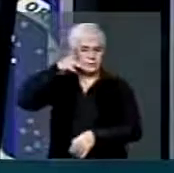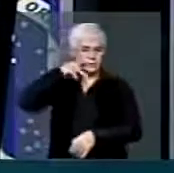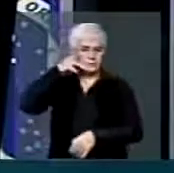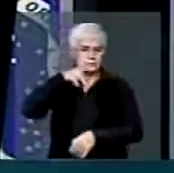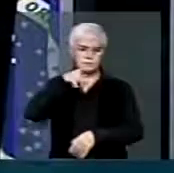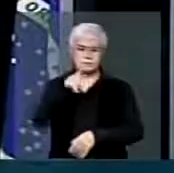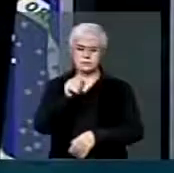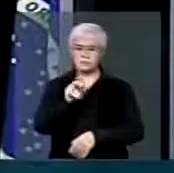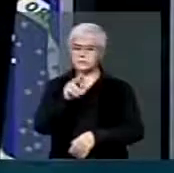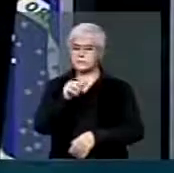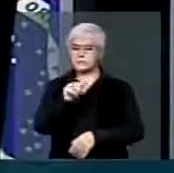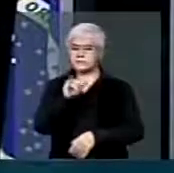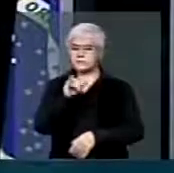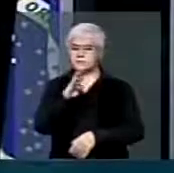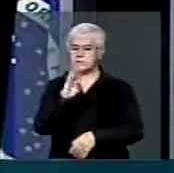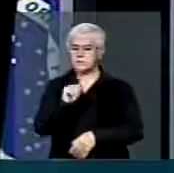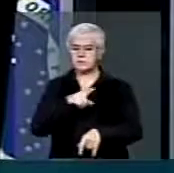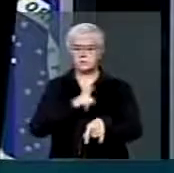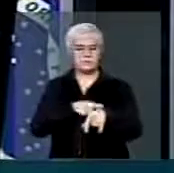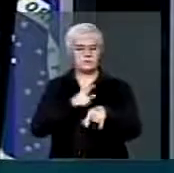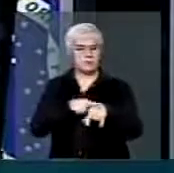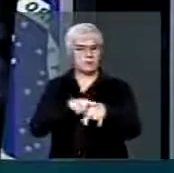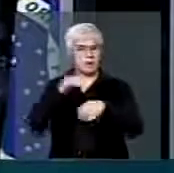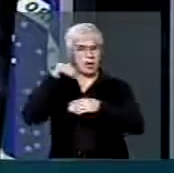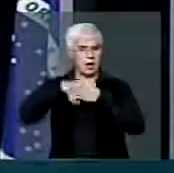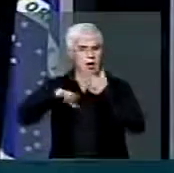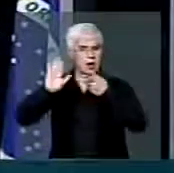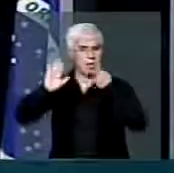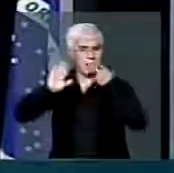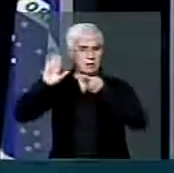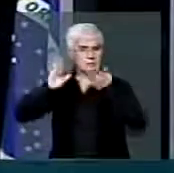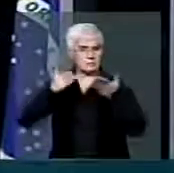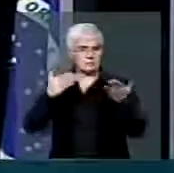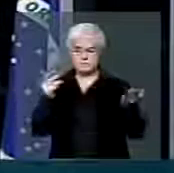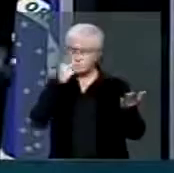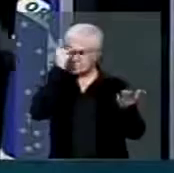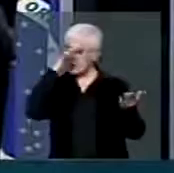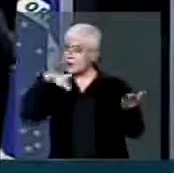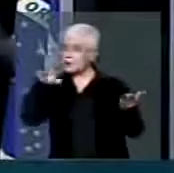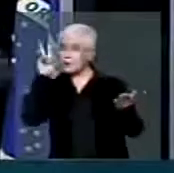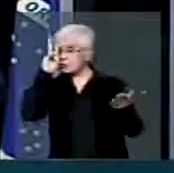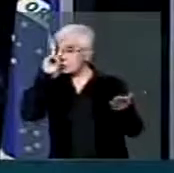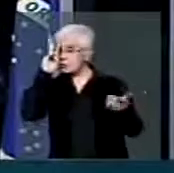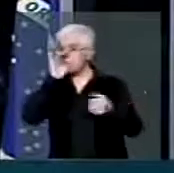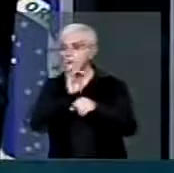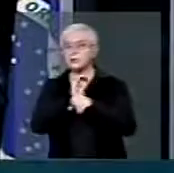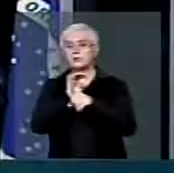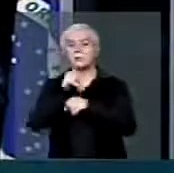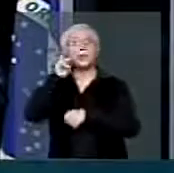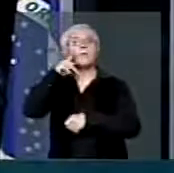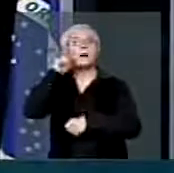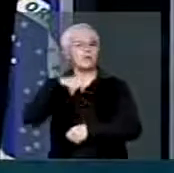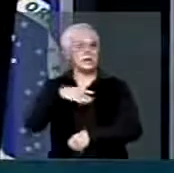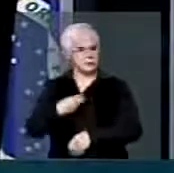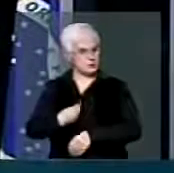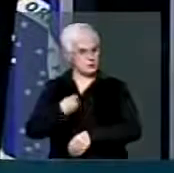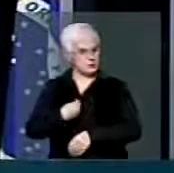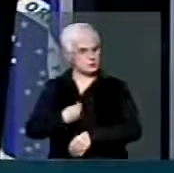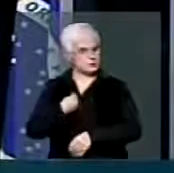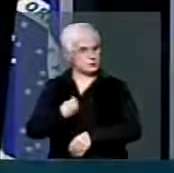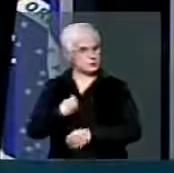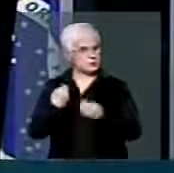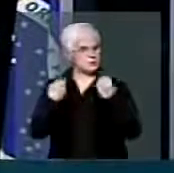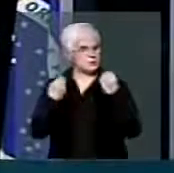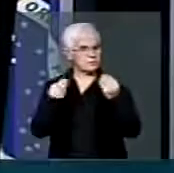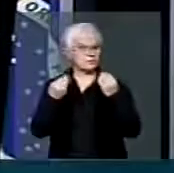na hora do período eleitoral, as pessoas lembram que a Paraíba existe. Lembram